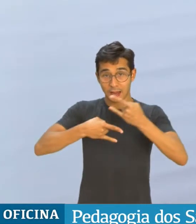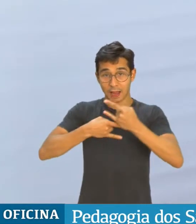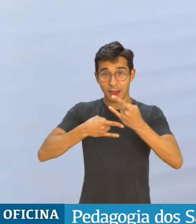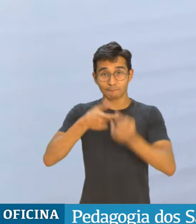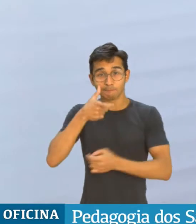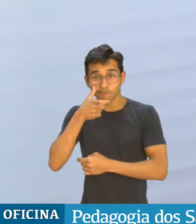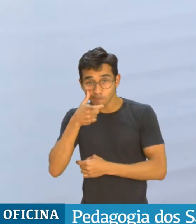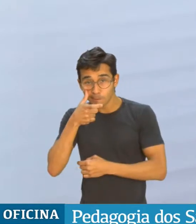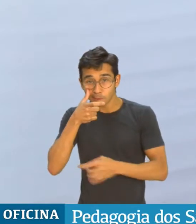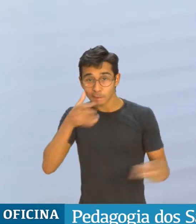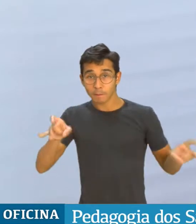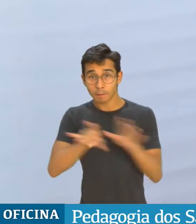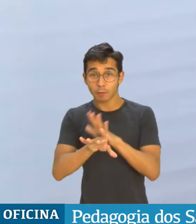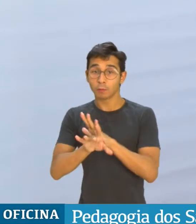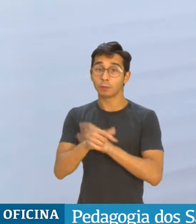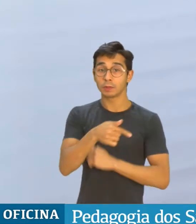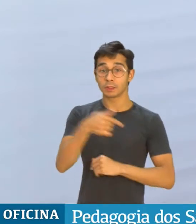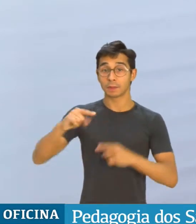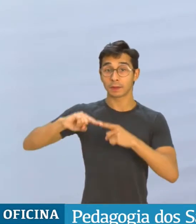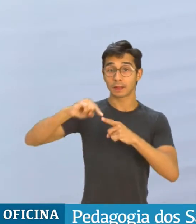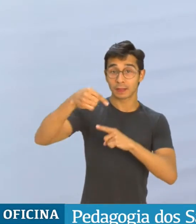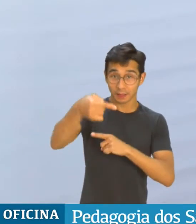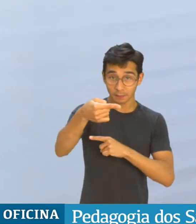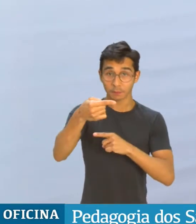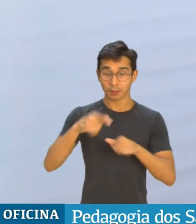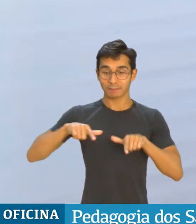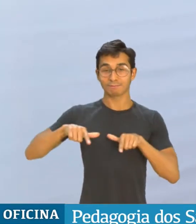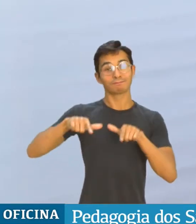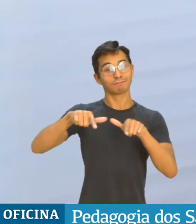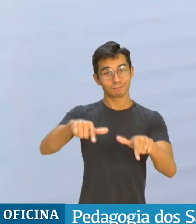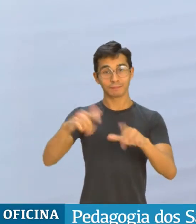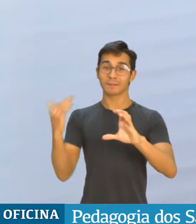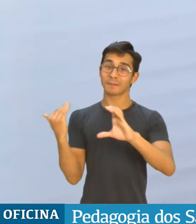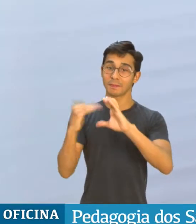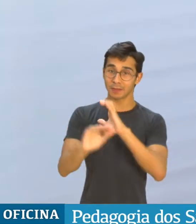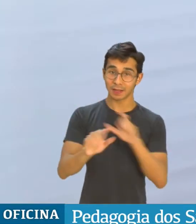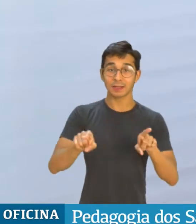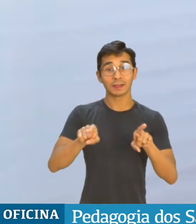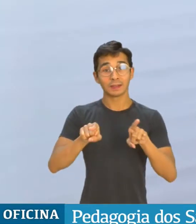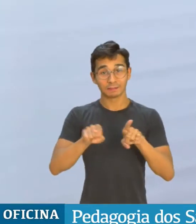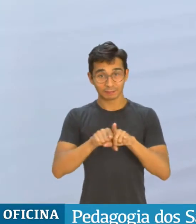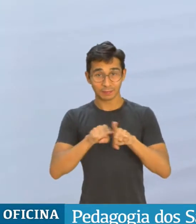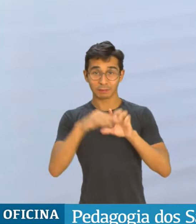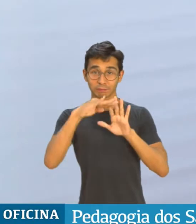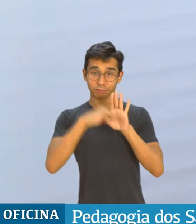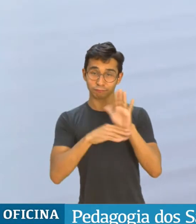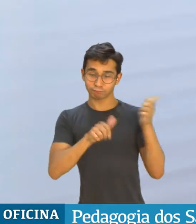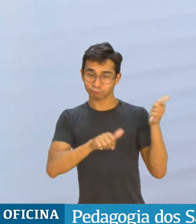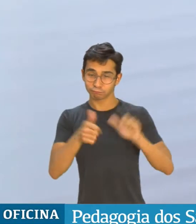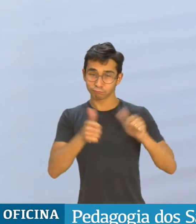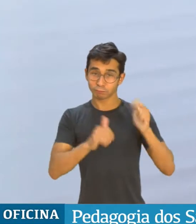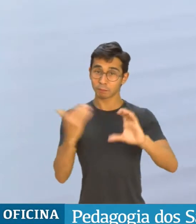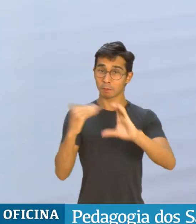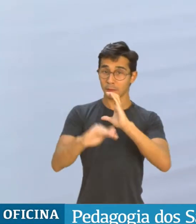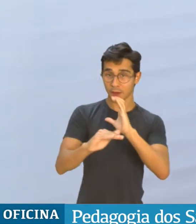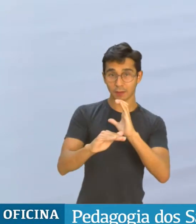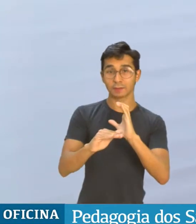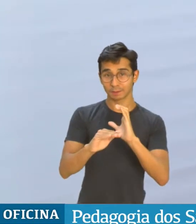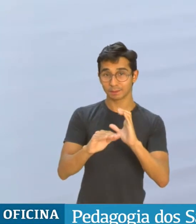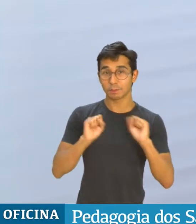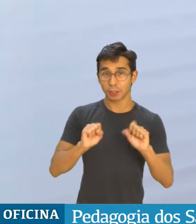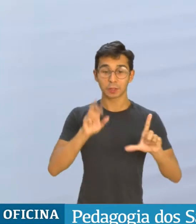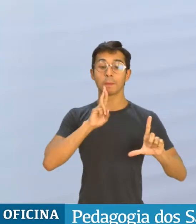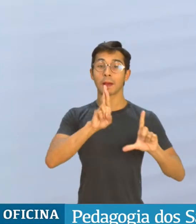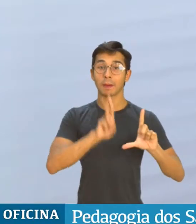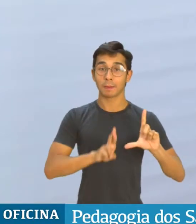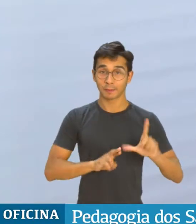serem realizados os nossos eventos. Outra coisa que eu queria dizer para vocês é que na oficina de hoje vocês vão poder